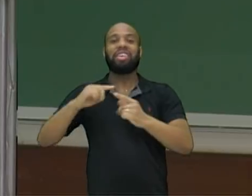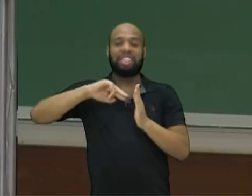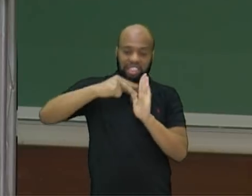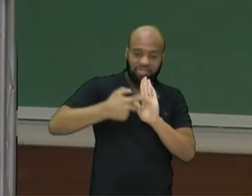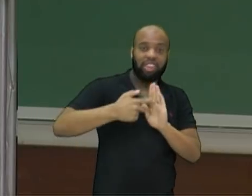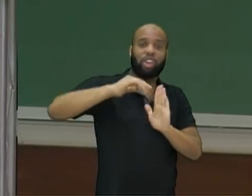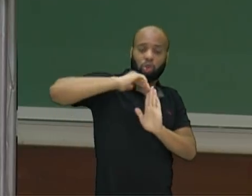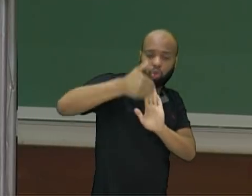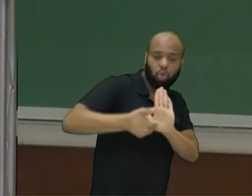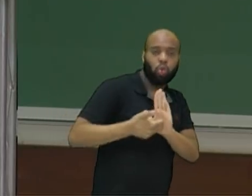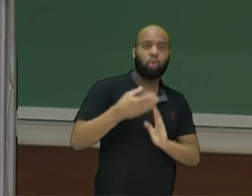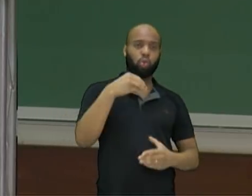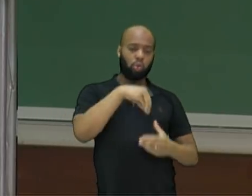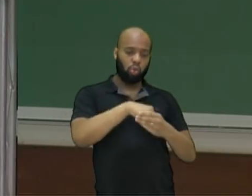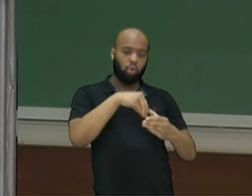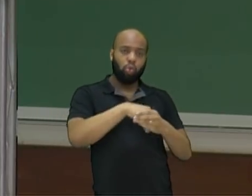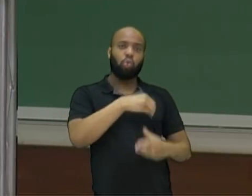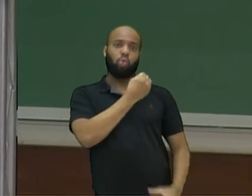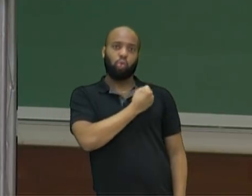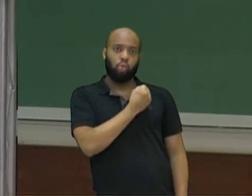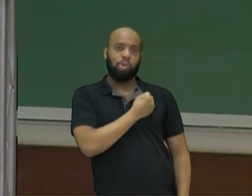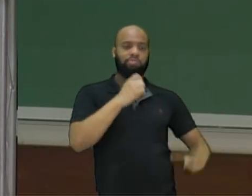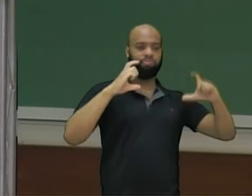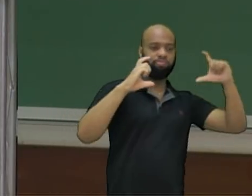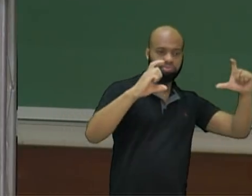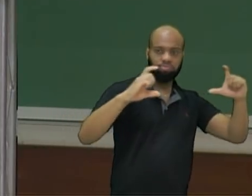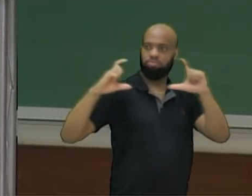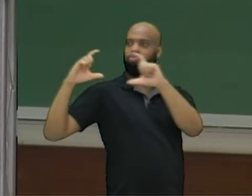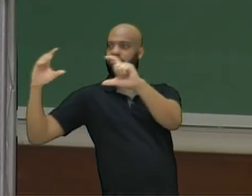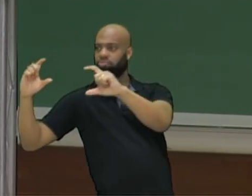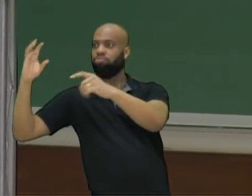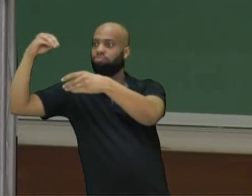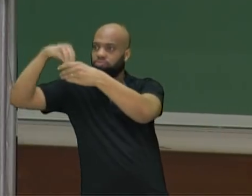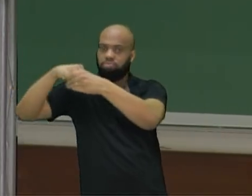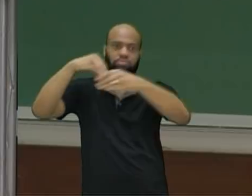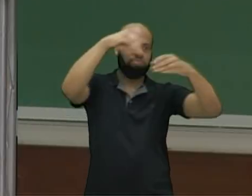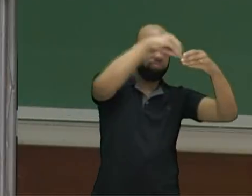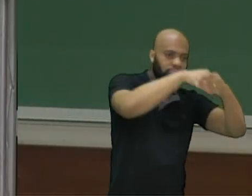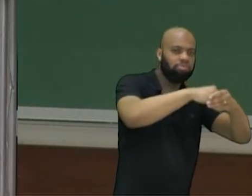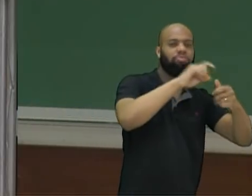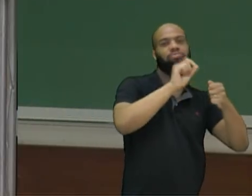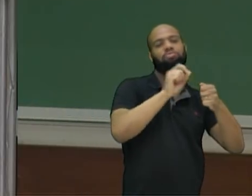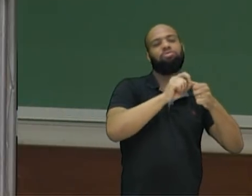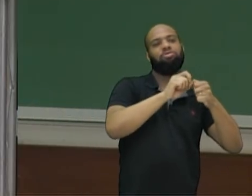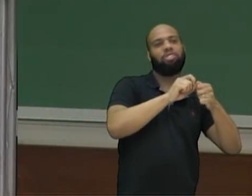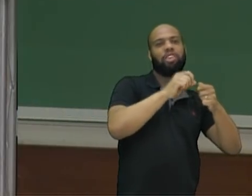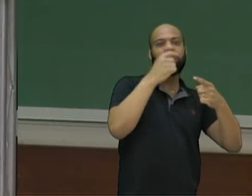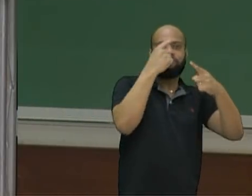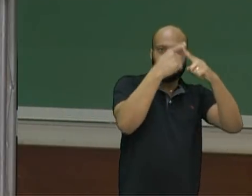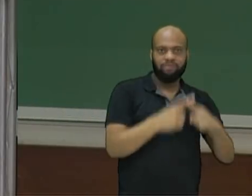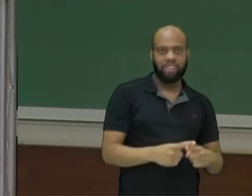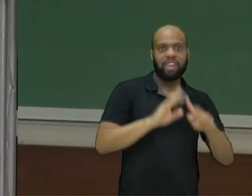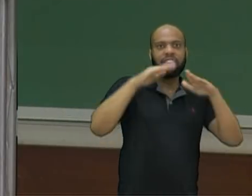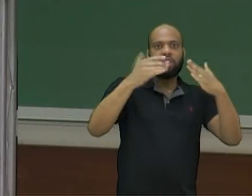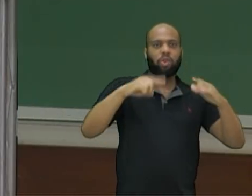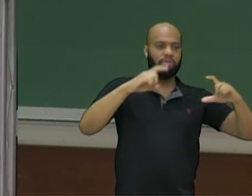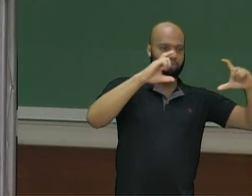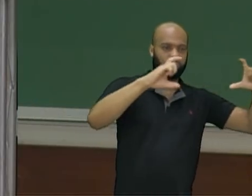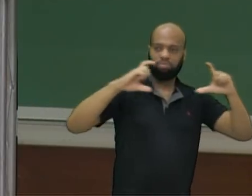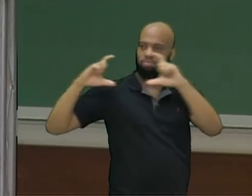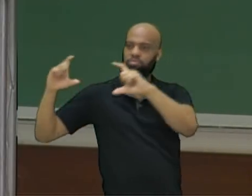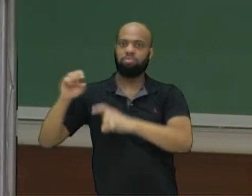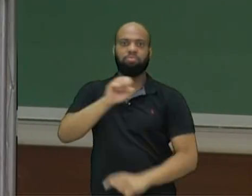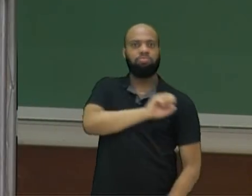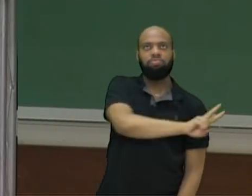o x pelo 3, mas não é o x que está multiplicando pelo 3, é o 2 mais x que está multiplicando por